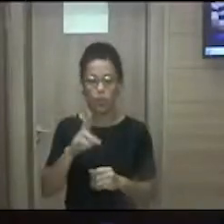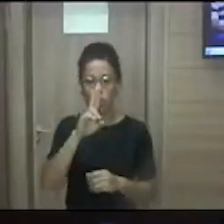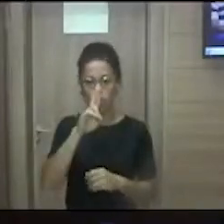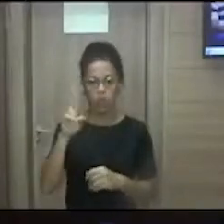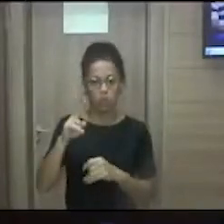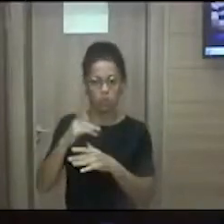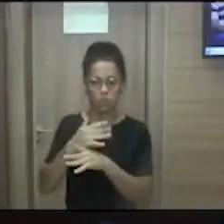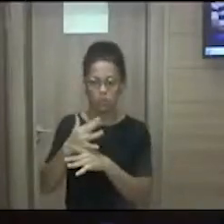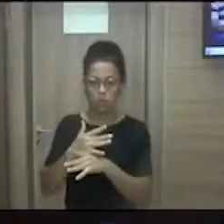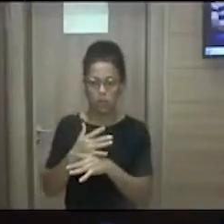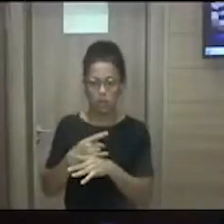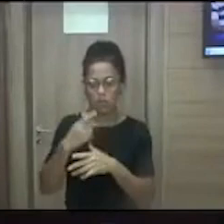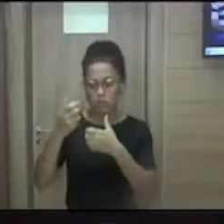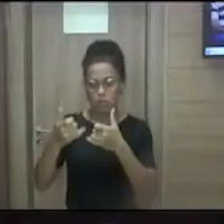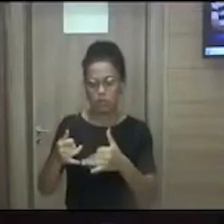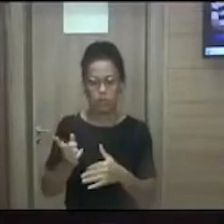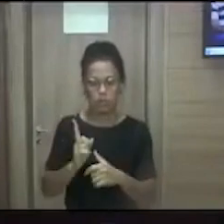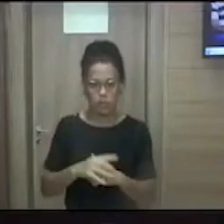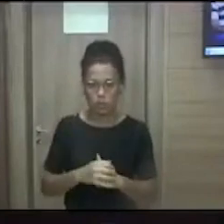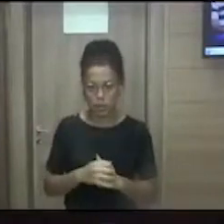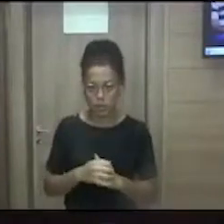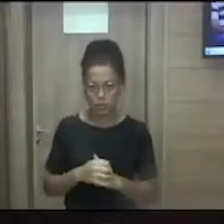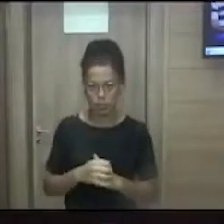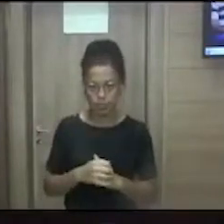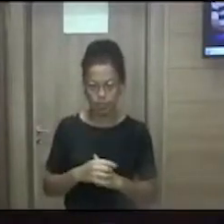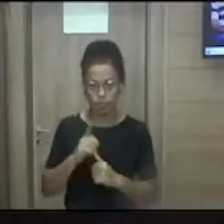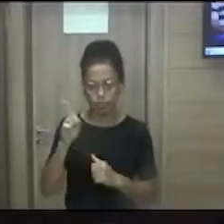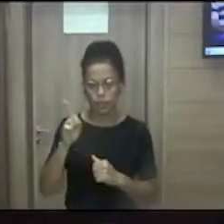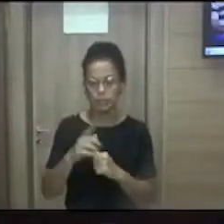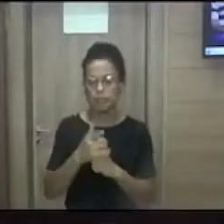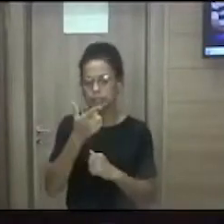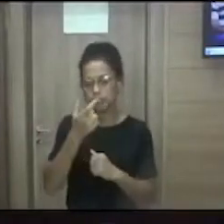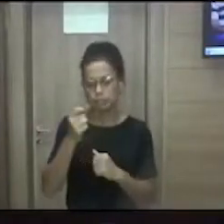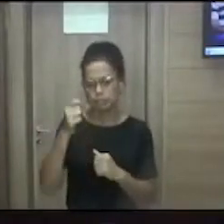para não ficar, não deveria nem ter falado que era São Paulo, a história dos 20%.